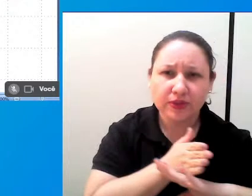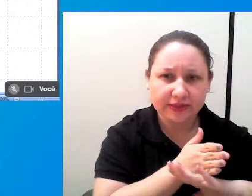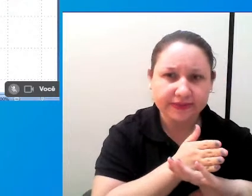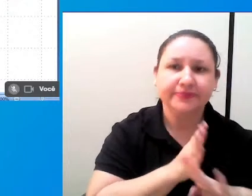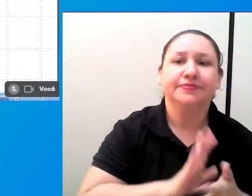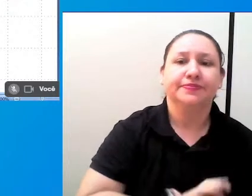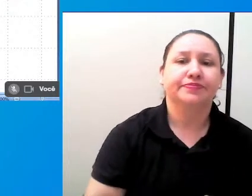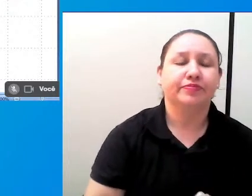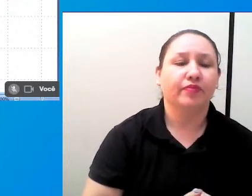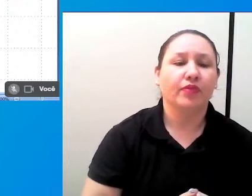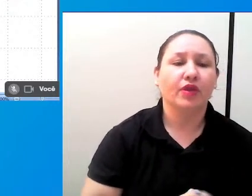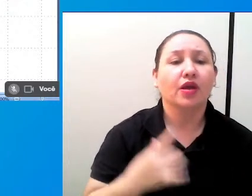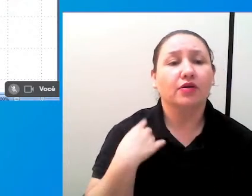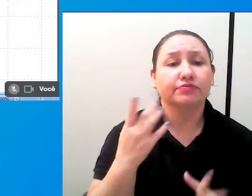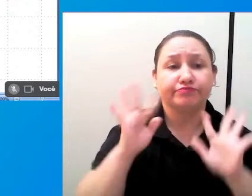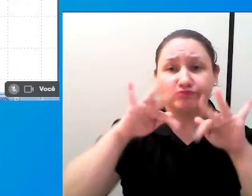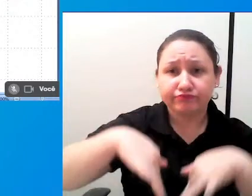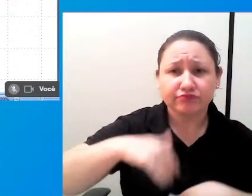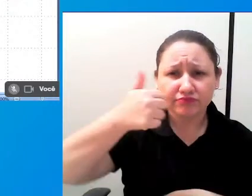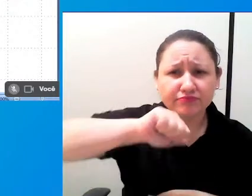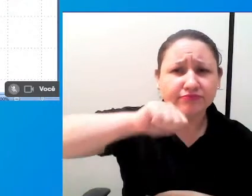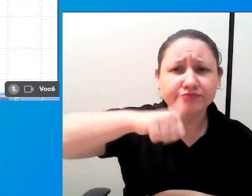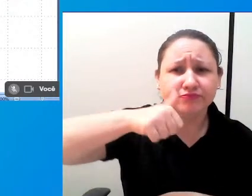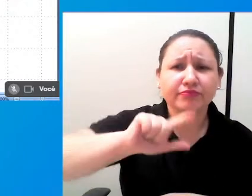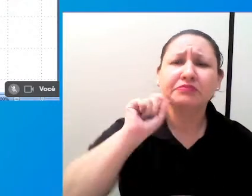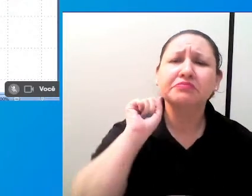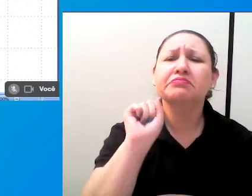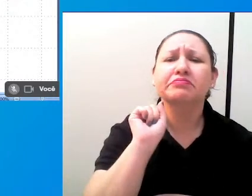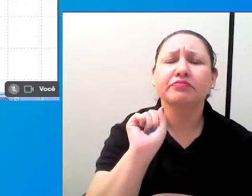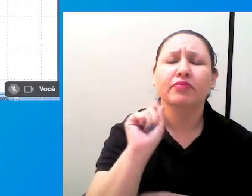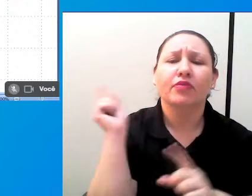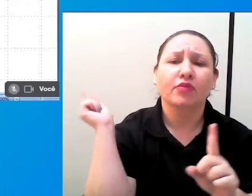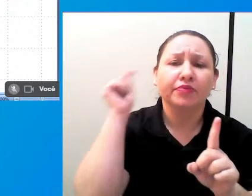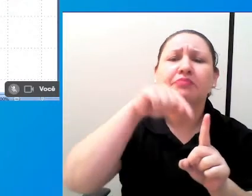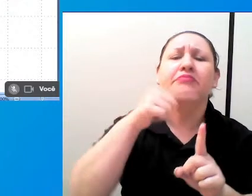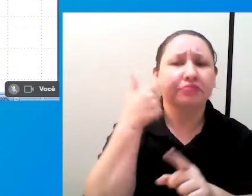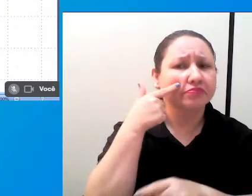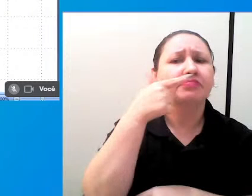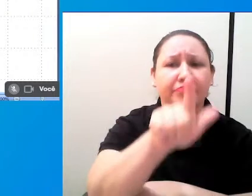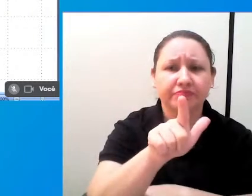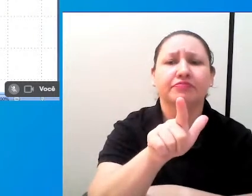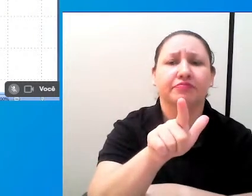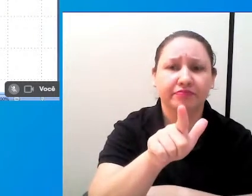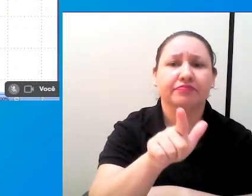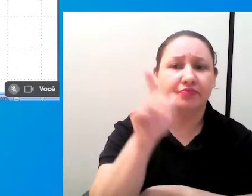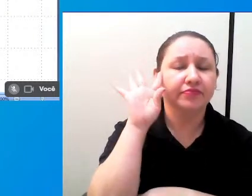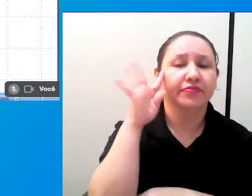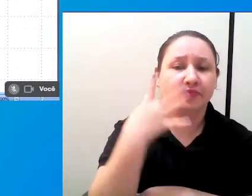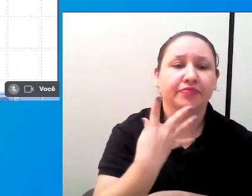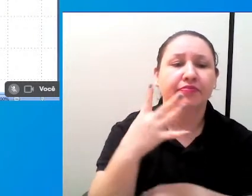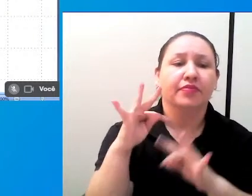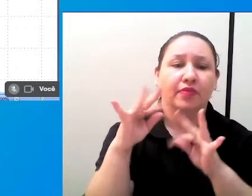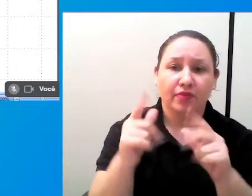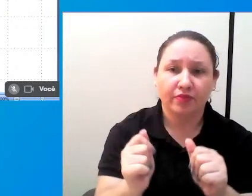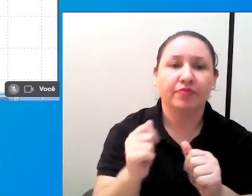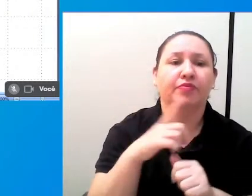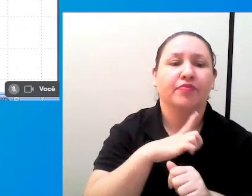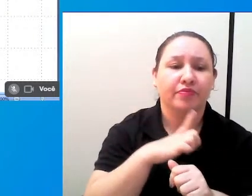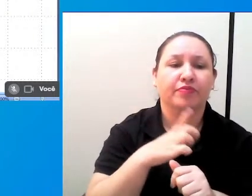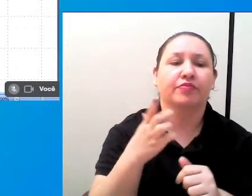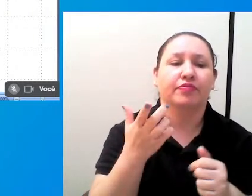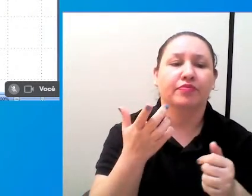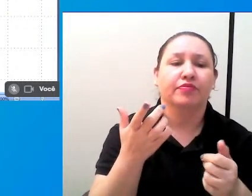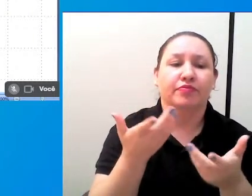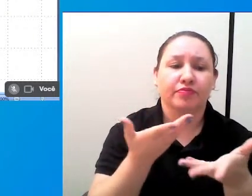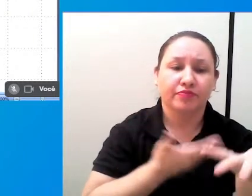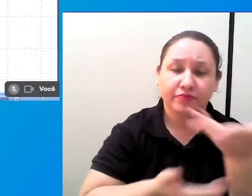Nossa avaliação desse ciclo, nós entendemos que os objetivos foram alcançados, em especial a integração, ensino, projeto,